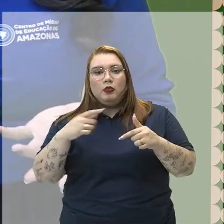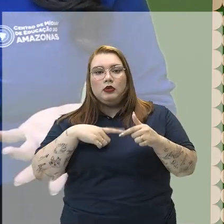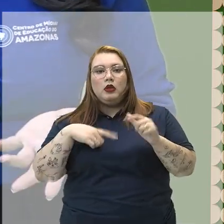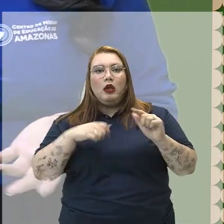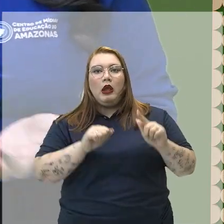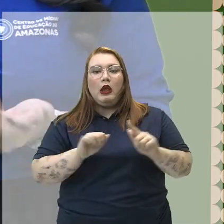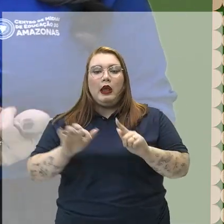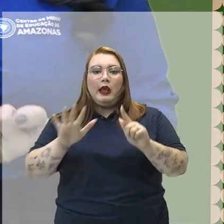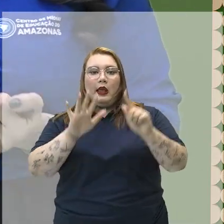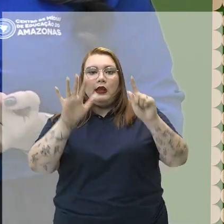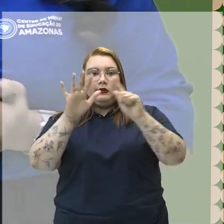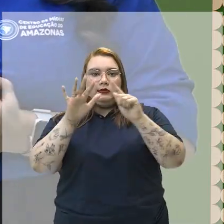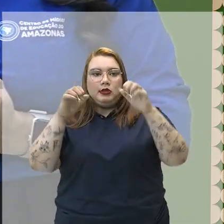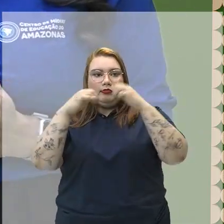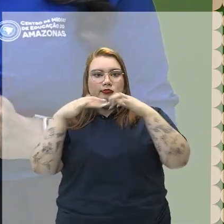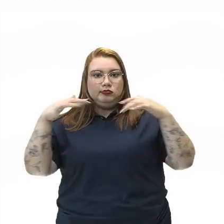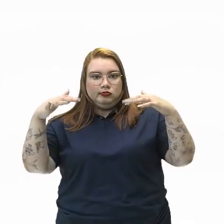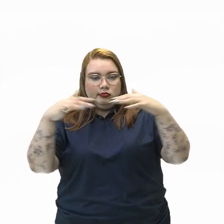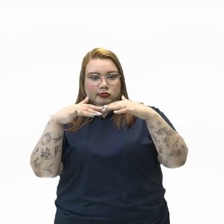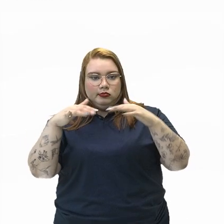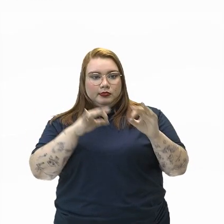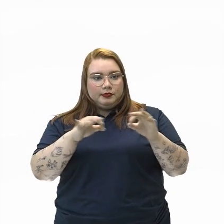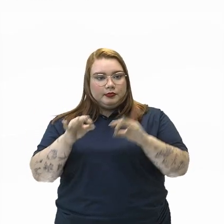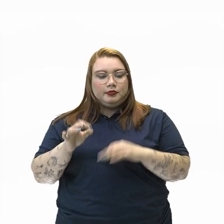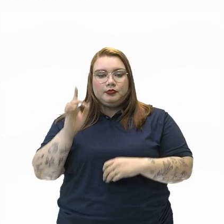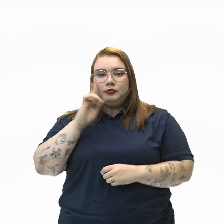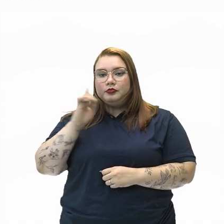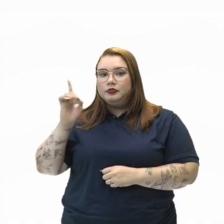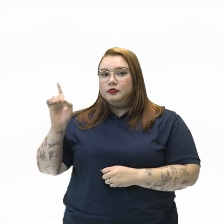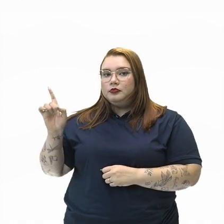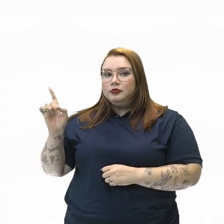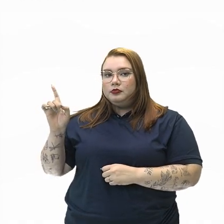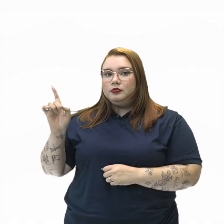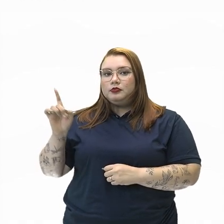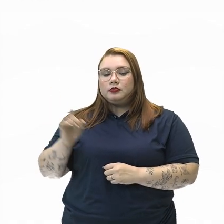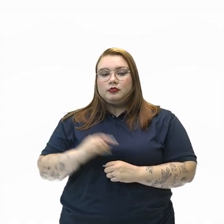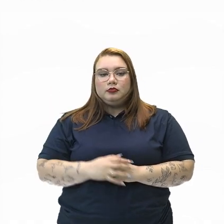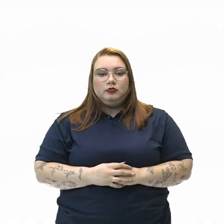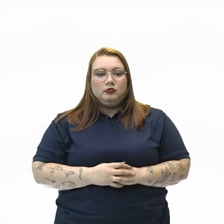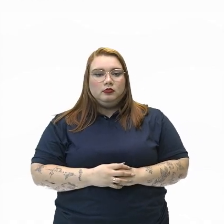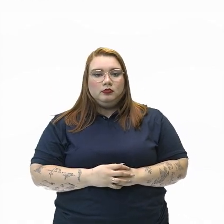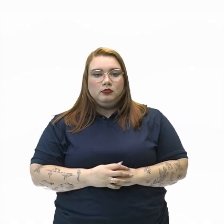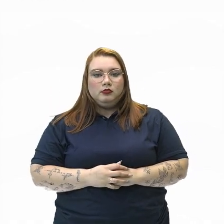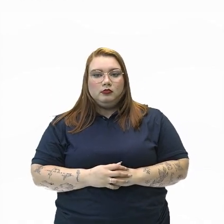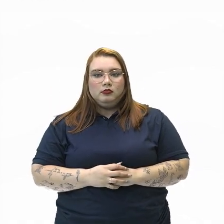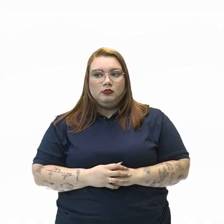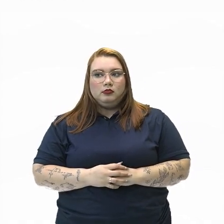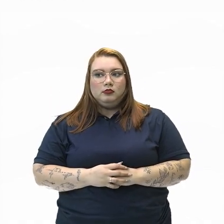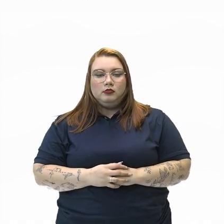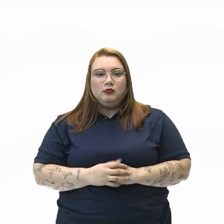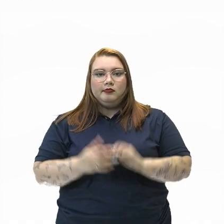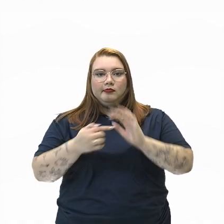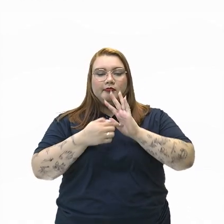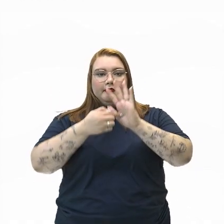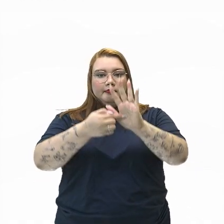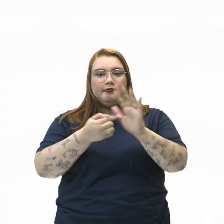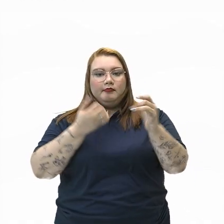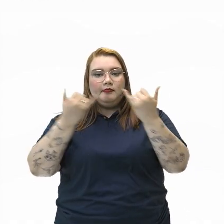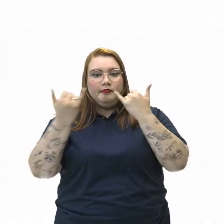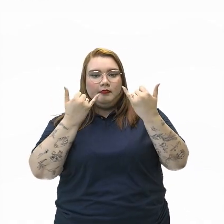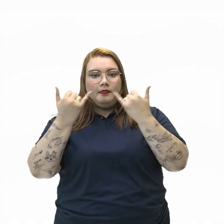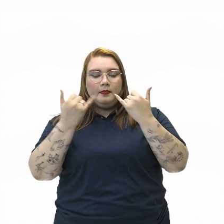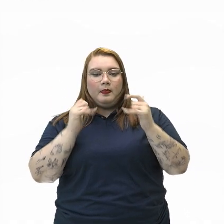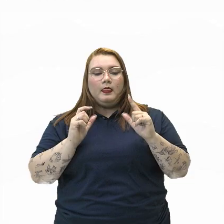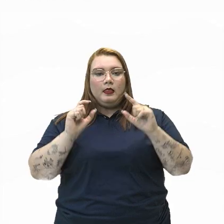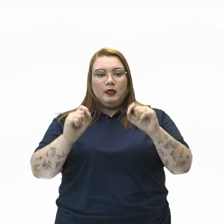de gases que são poluentes. Olha só. A gente observa aí nessa informação, né,